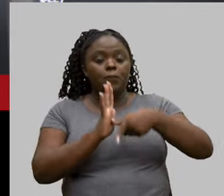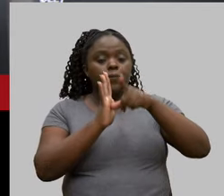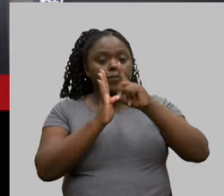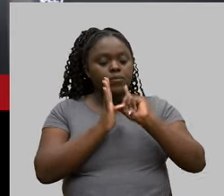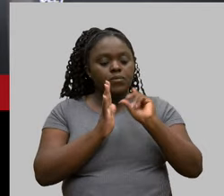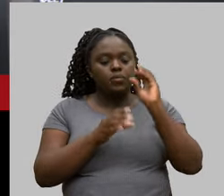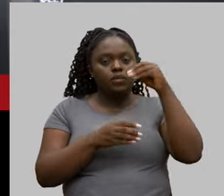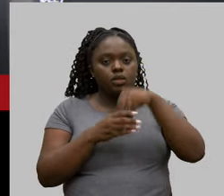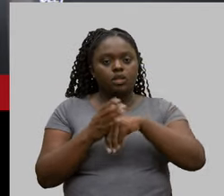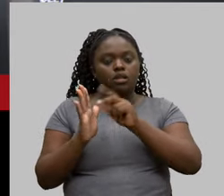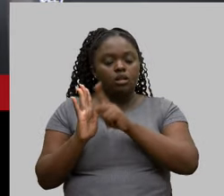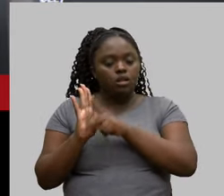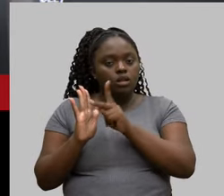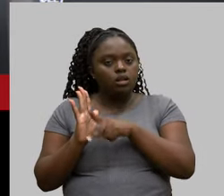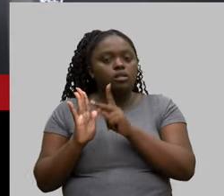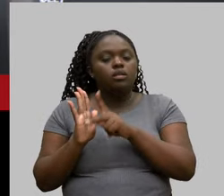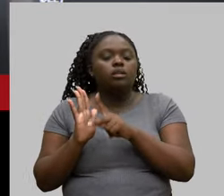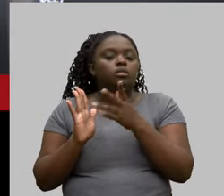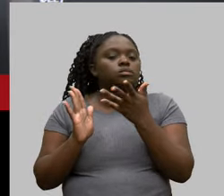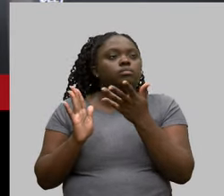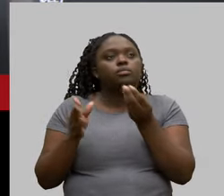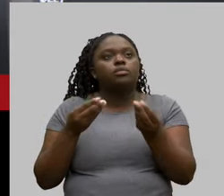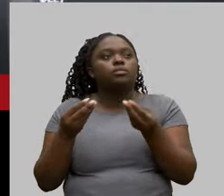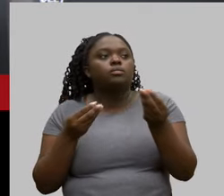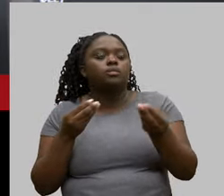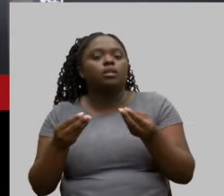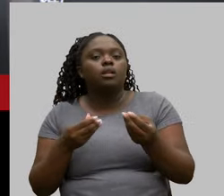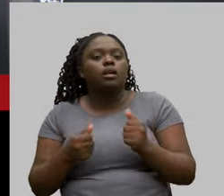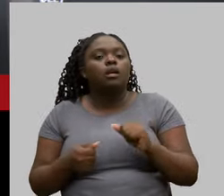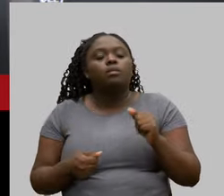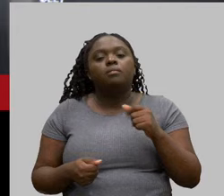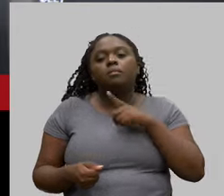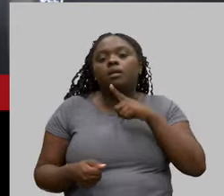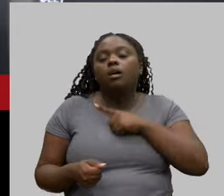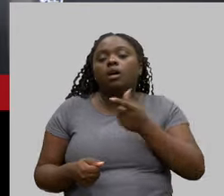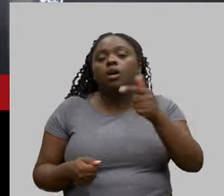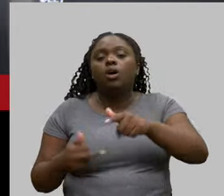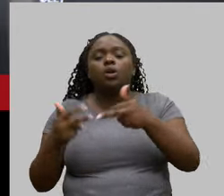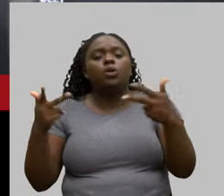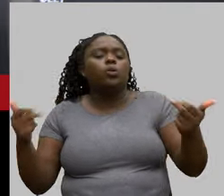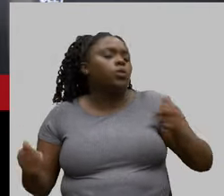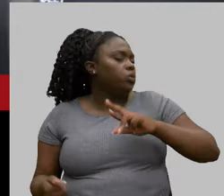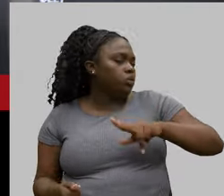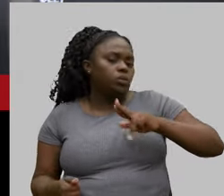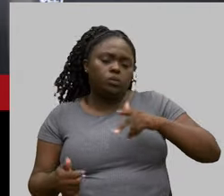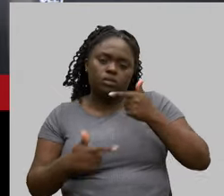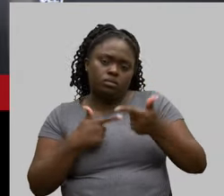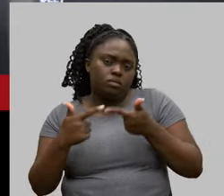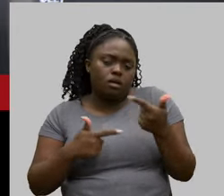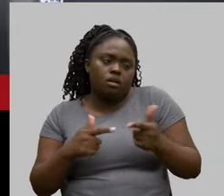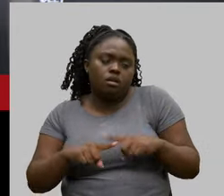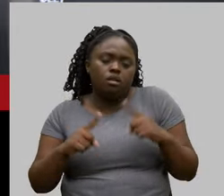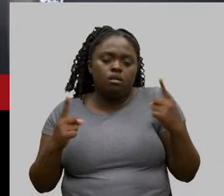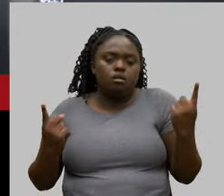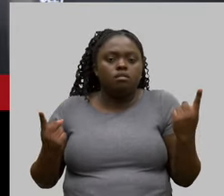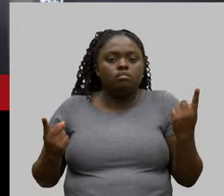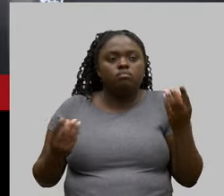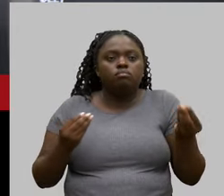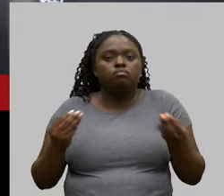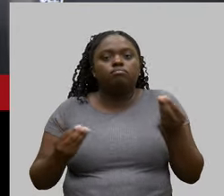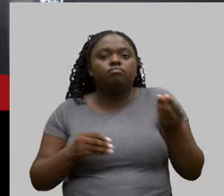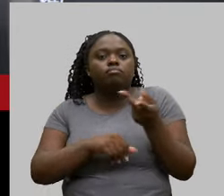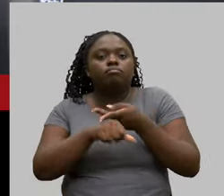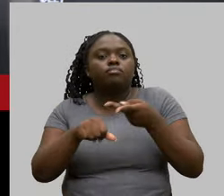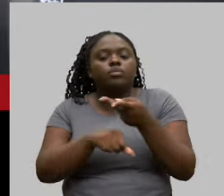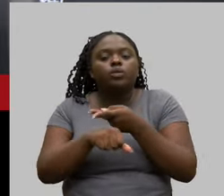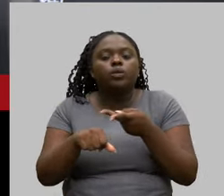projeto para galgar outras coisas que não seja trabalho mas de uma busca